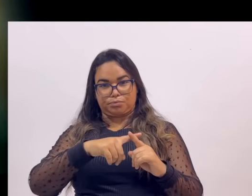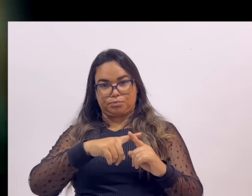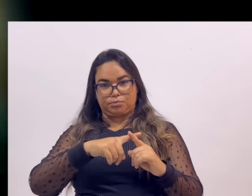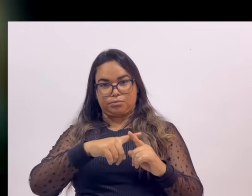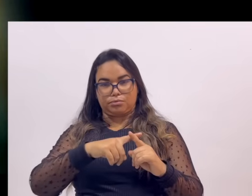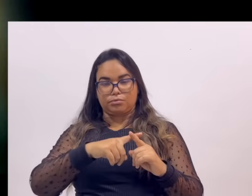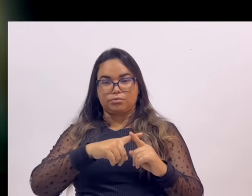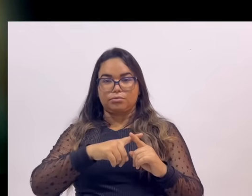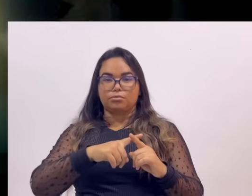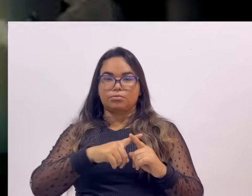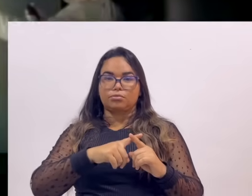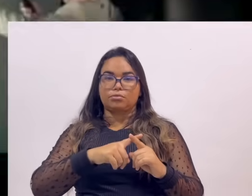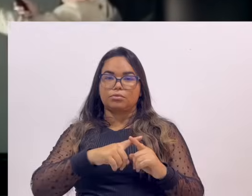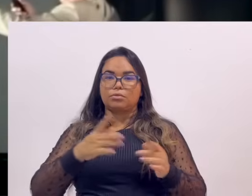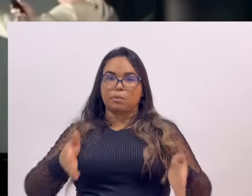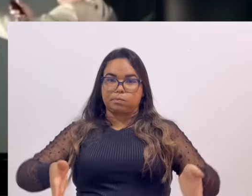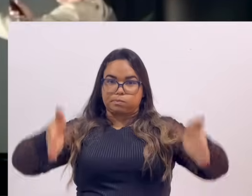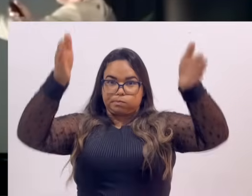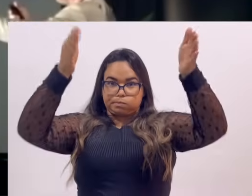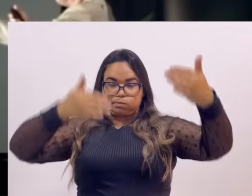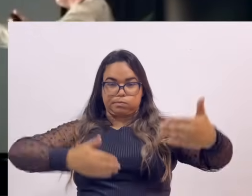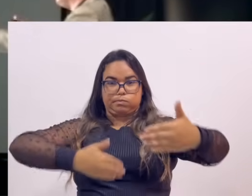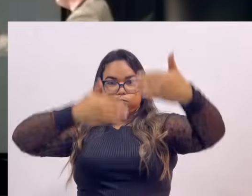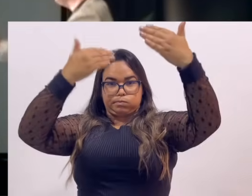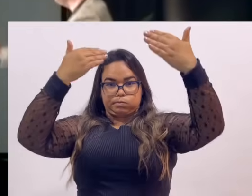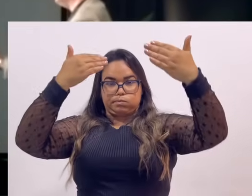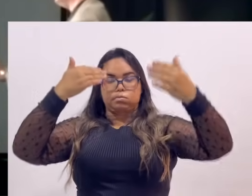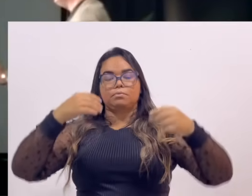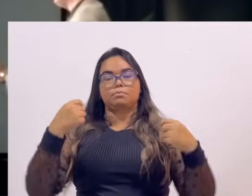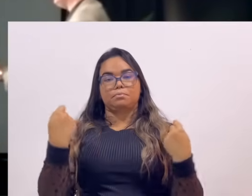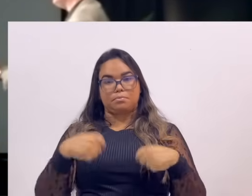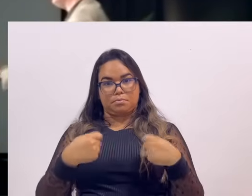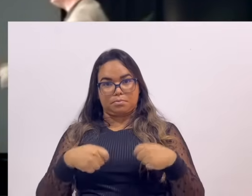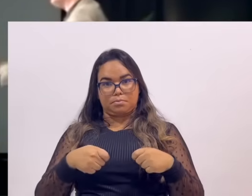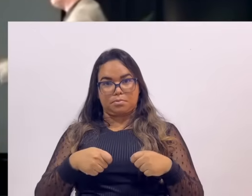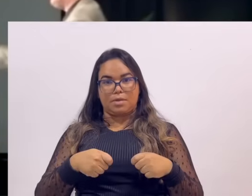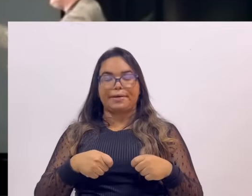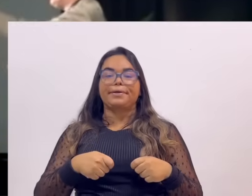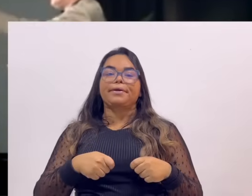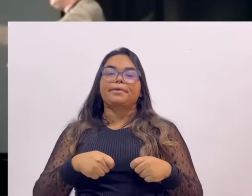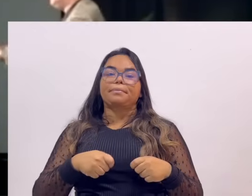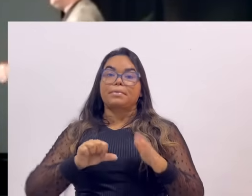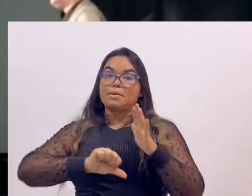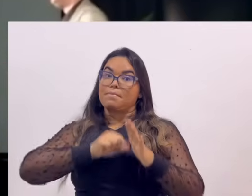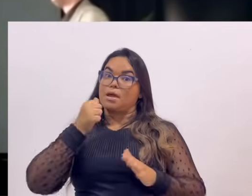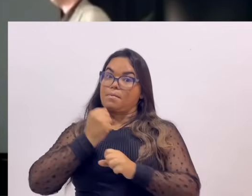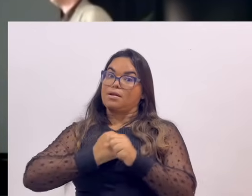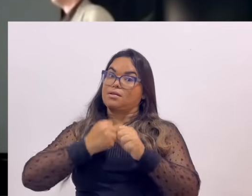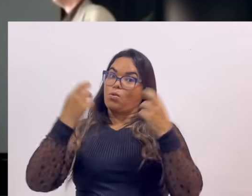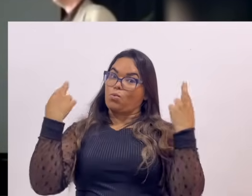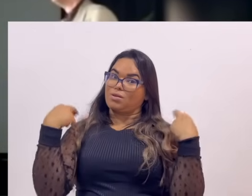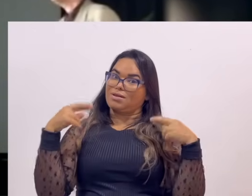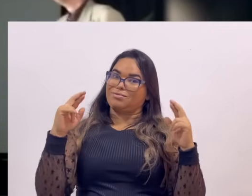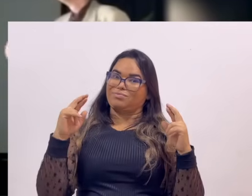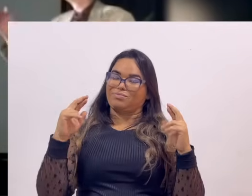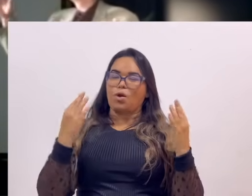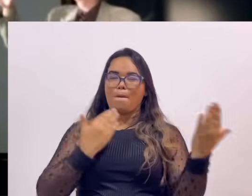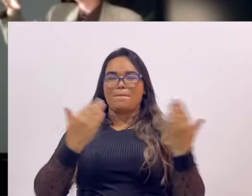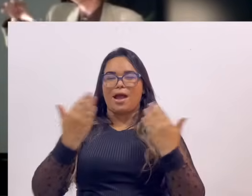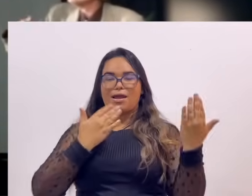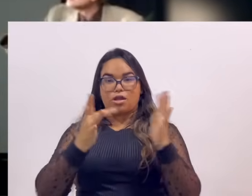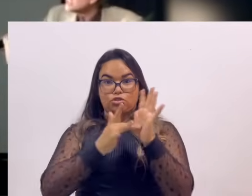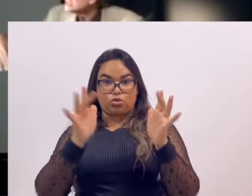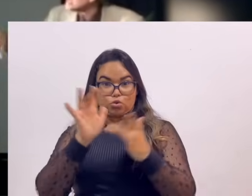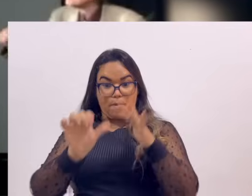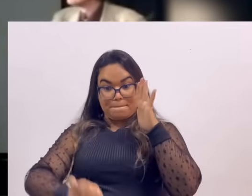tabernáculo. O ministério de Jesus no céu só podia começar depois que o seu ministério na terra fosse concluído.